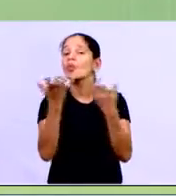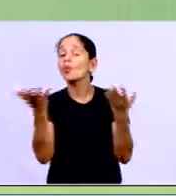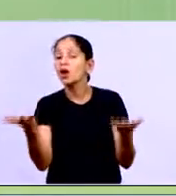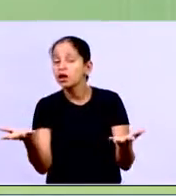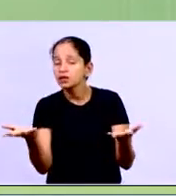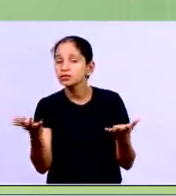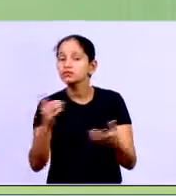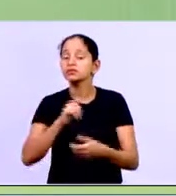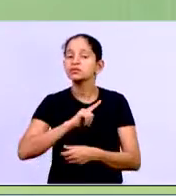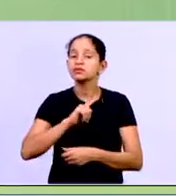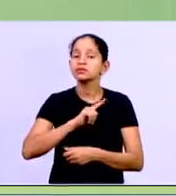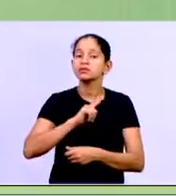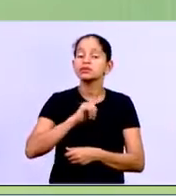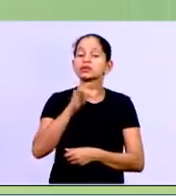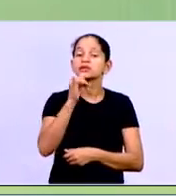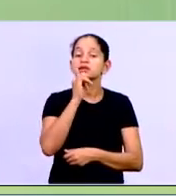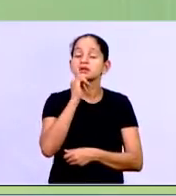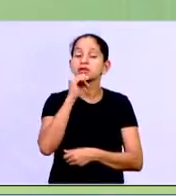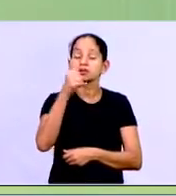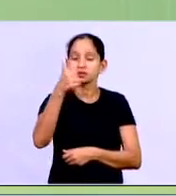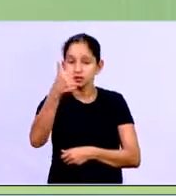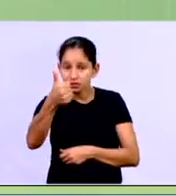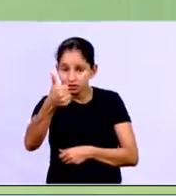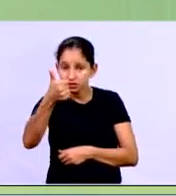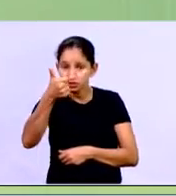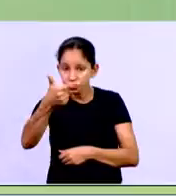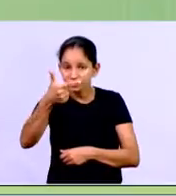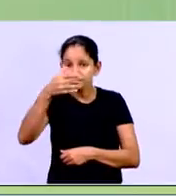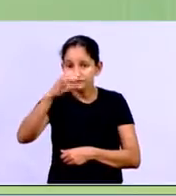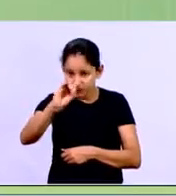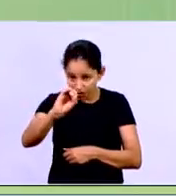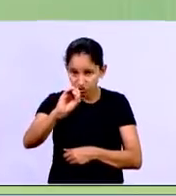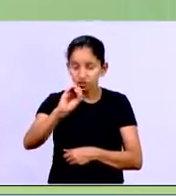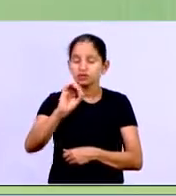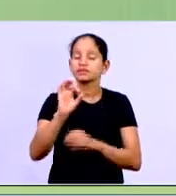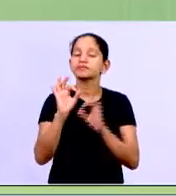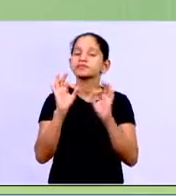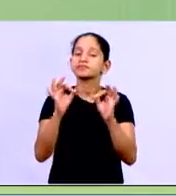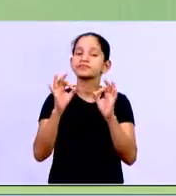90 mil dividido para 120. Isso vai dar